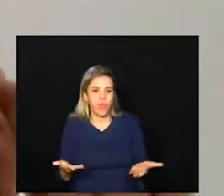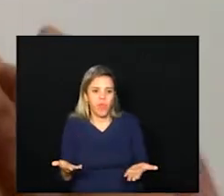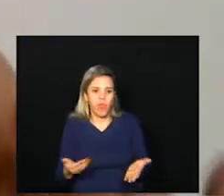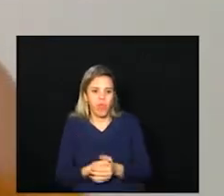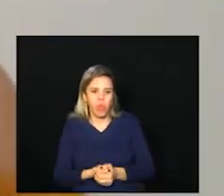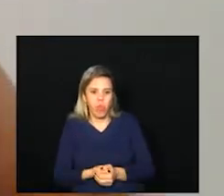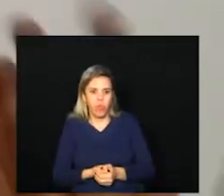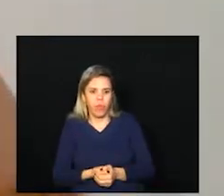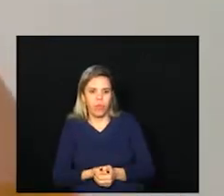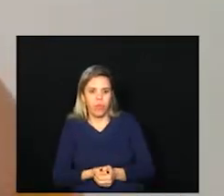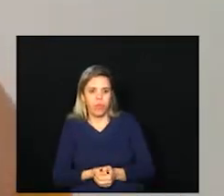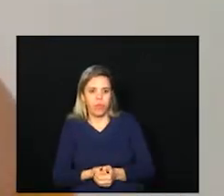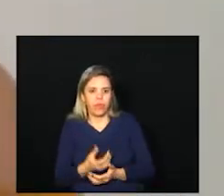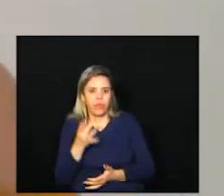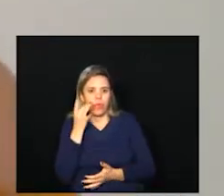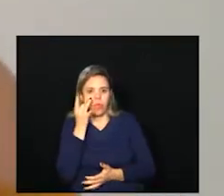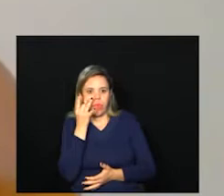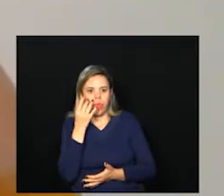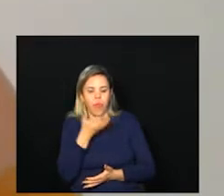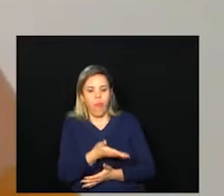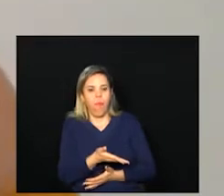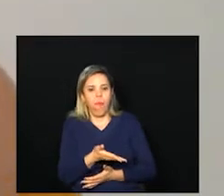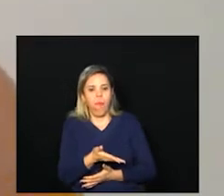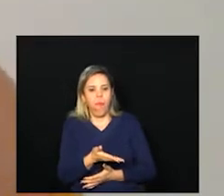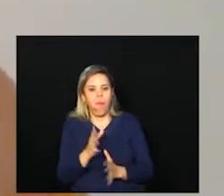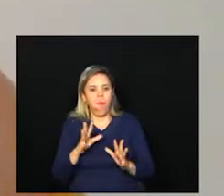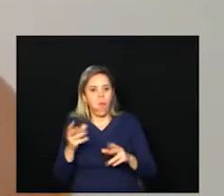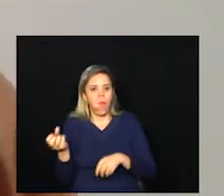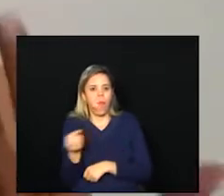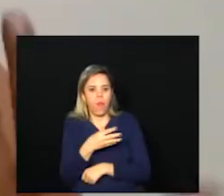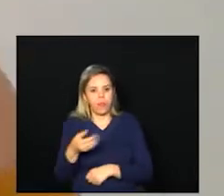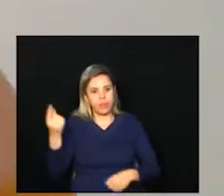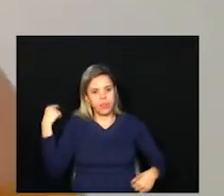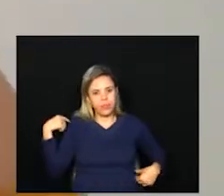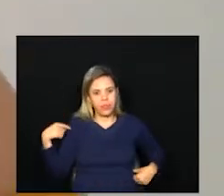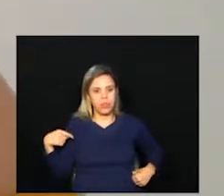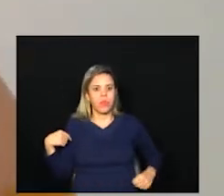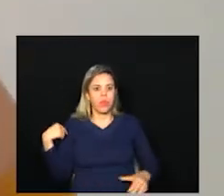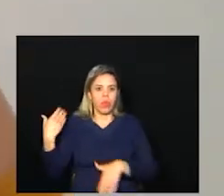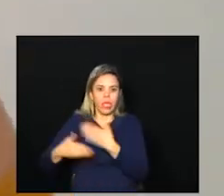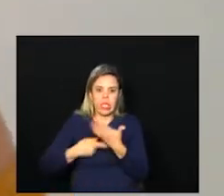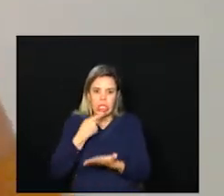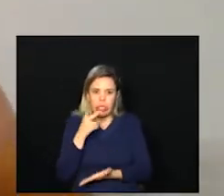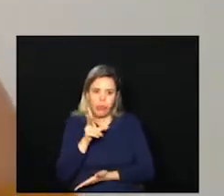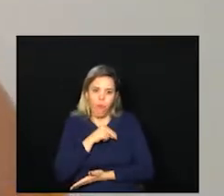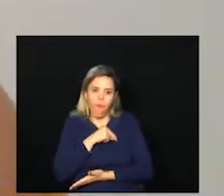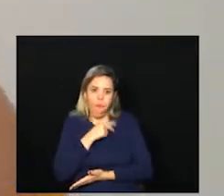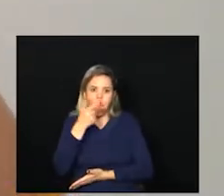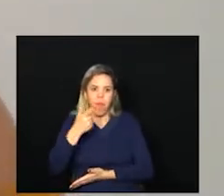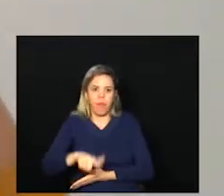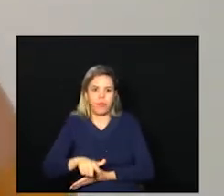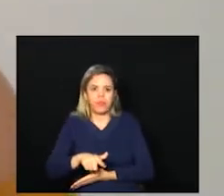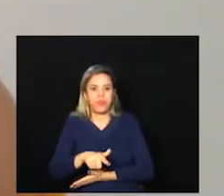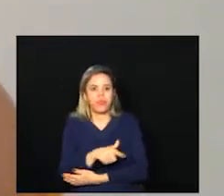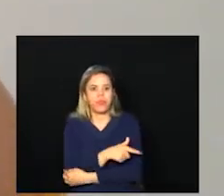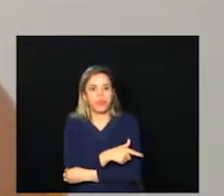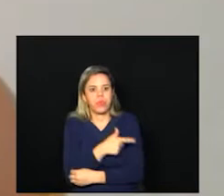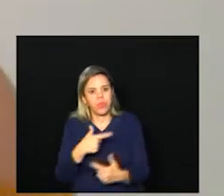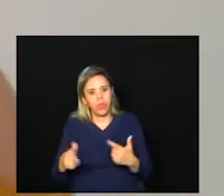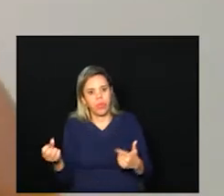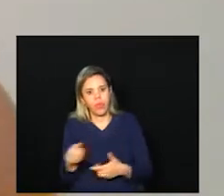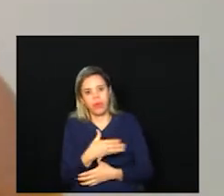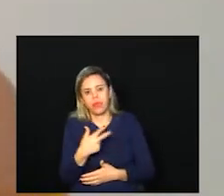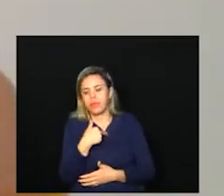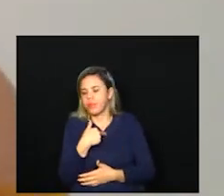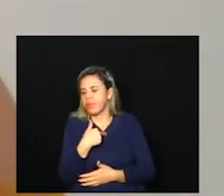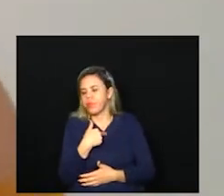agora, né, presencialmente, então era tudo novo. E eu falei, nossa, mais uma situação nova não